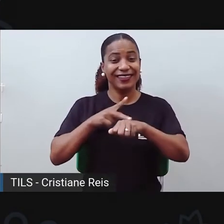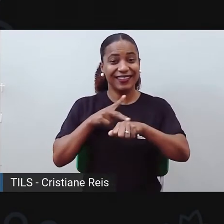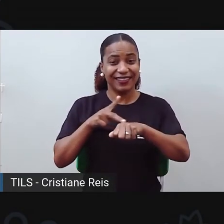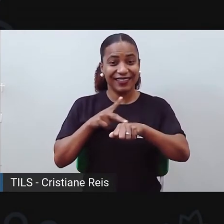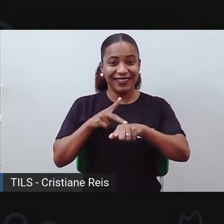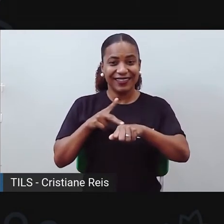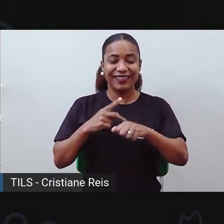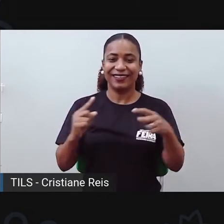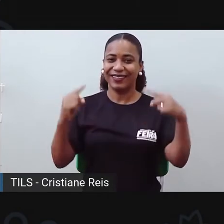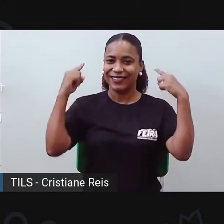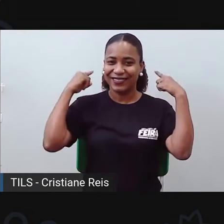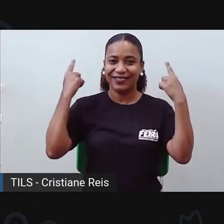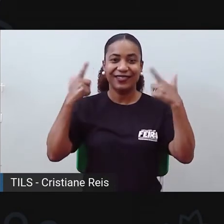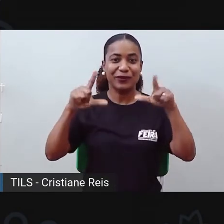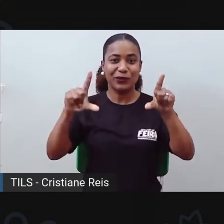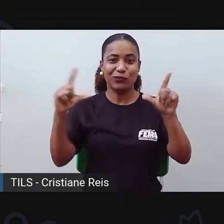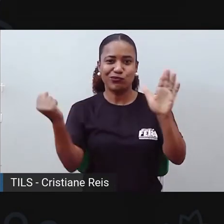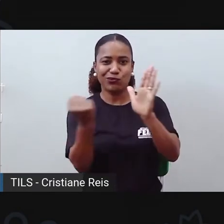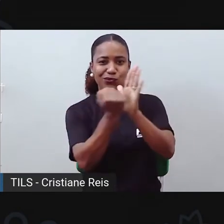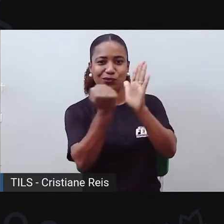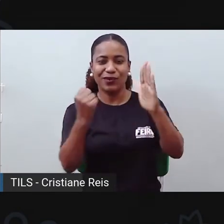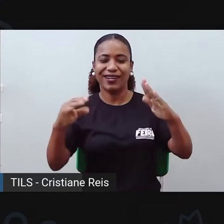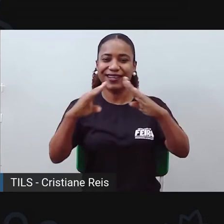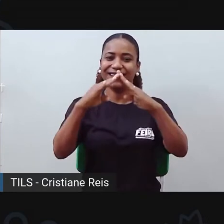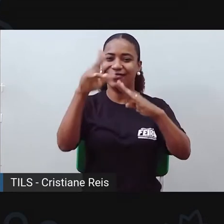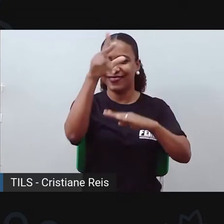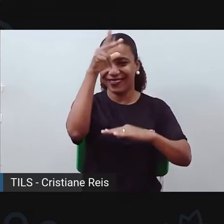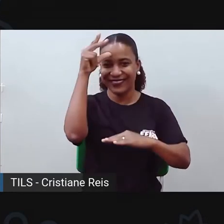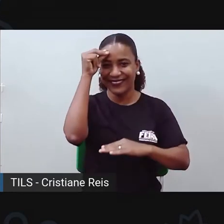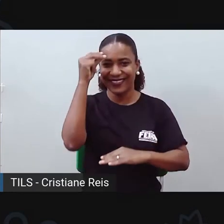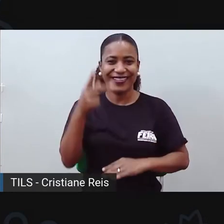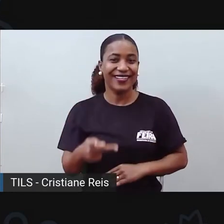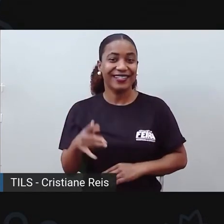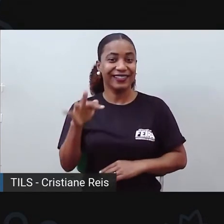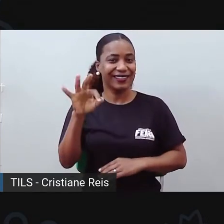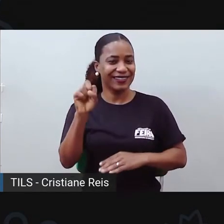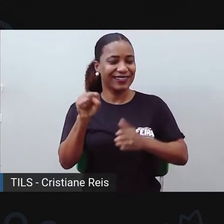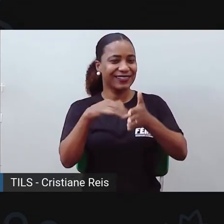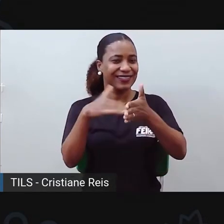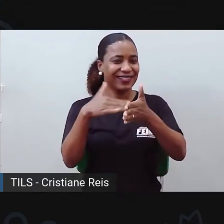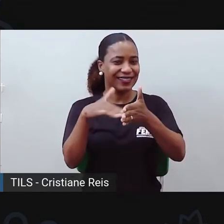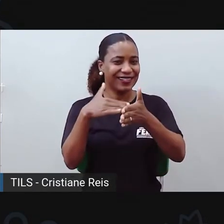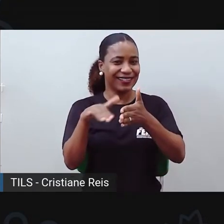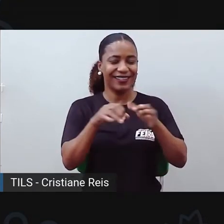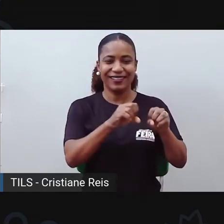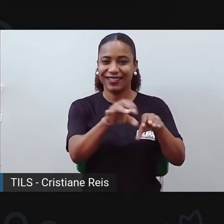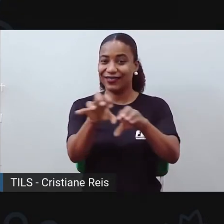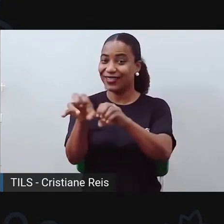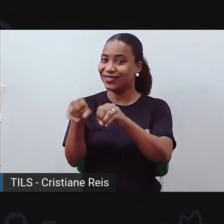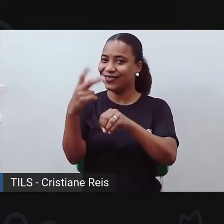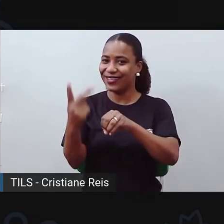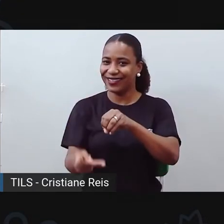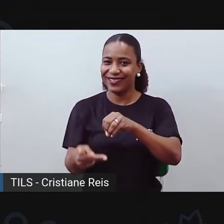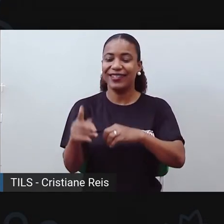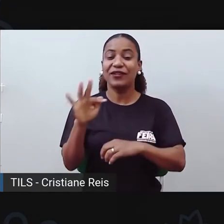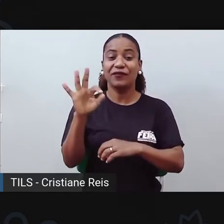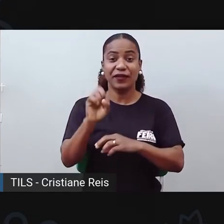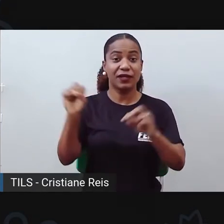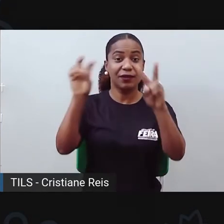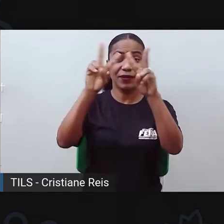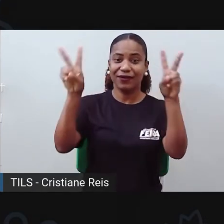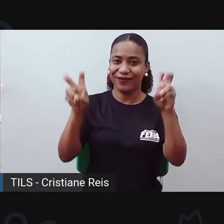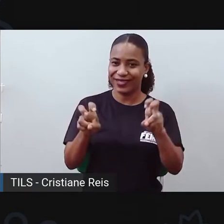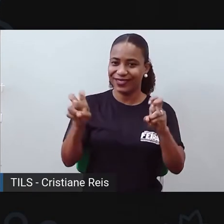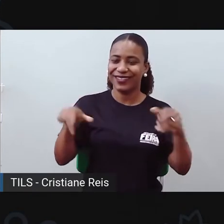preta. Atrás de mim tem a logomarca da Prefeitura Municipal de Feira de Santana, da Secretaria de Educação do município, há frases, né,